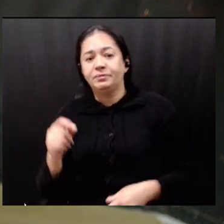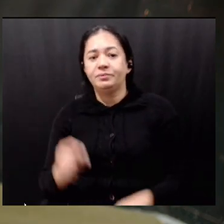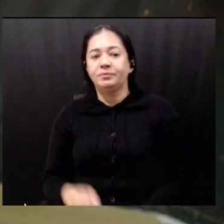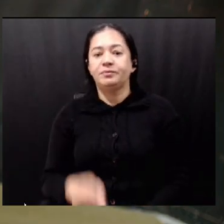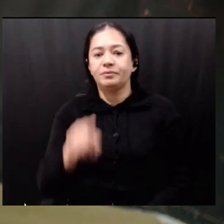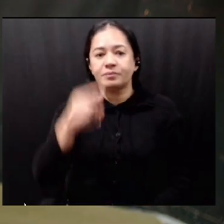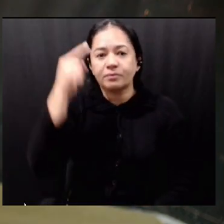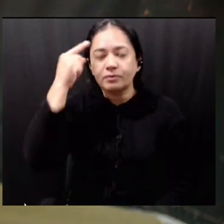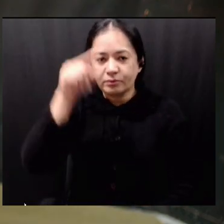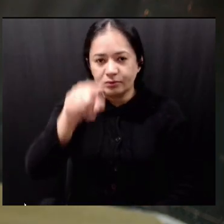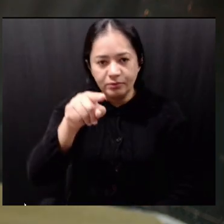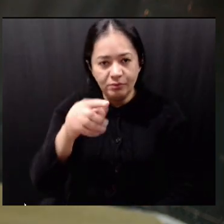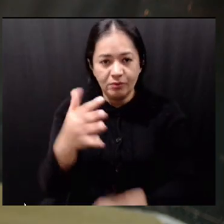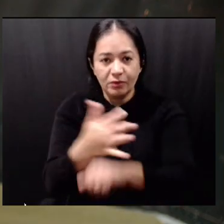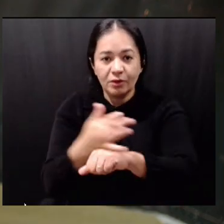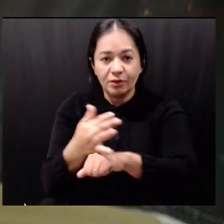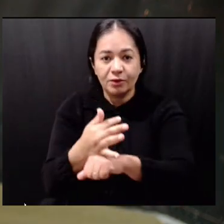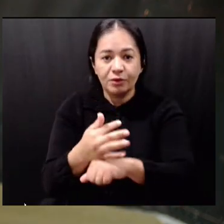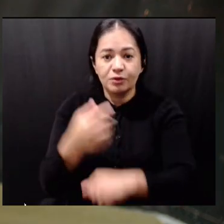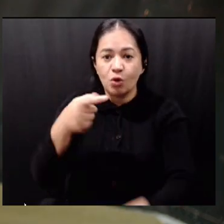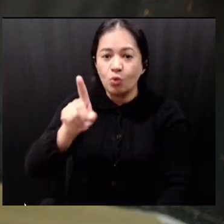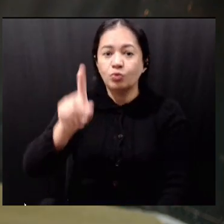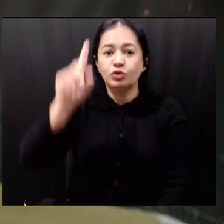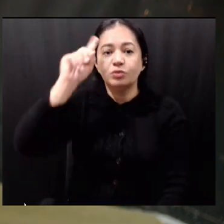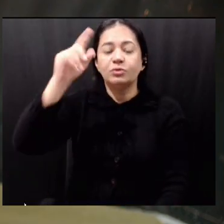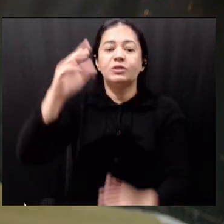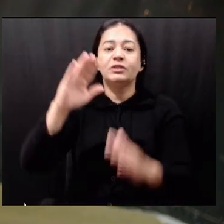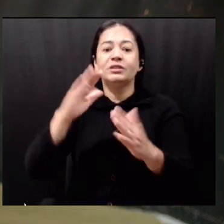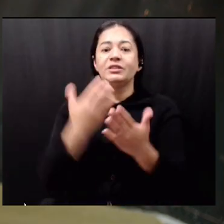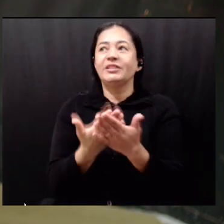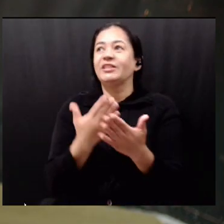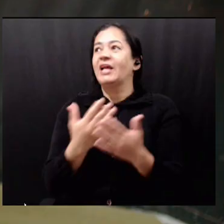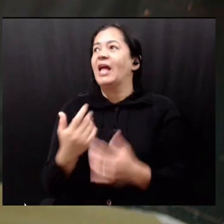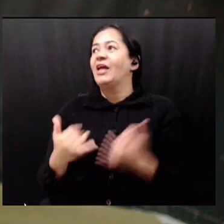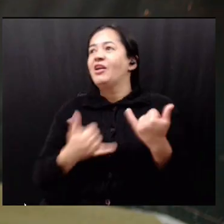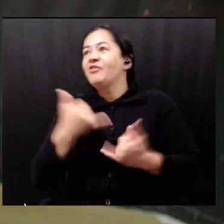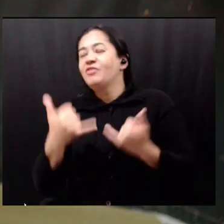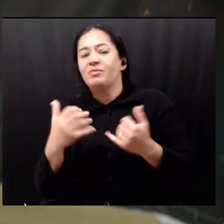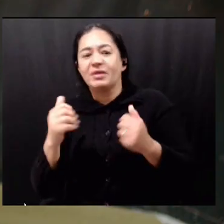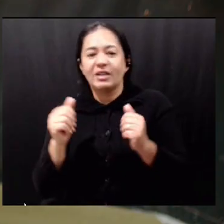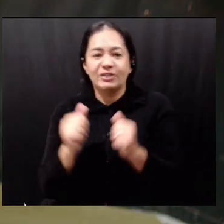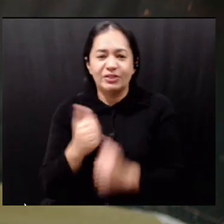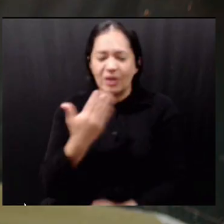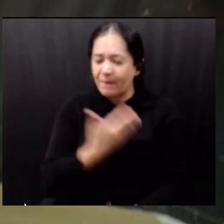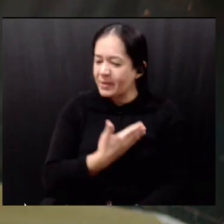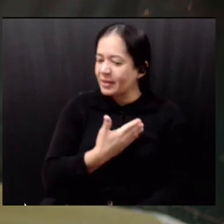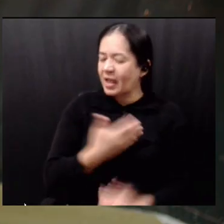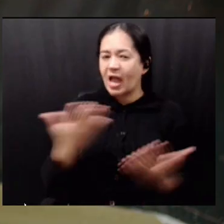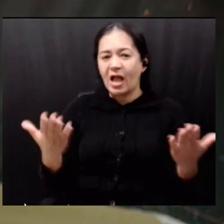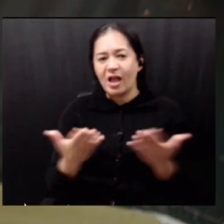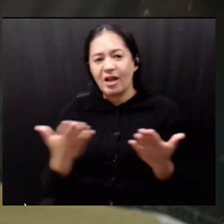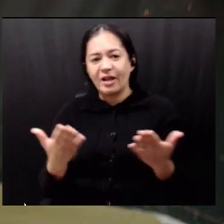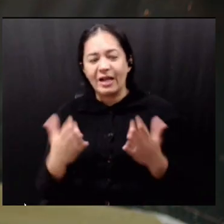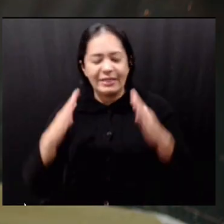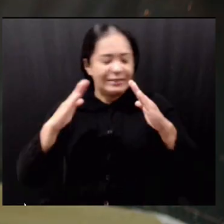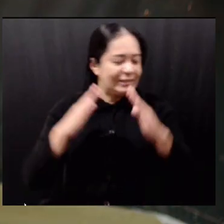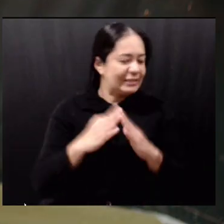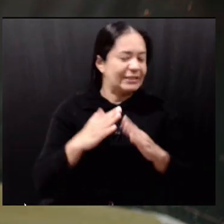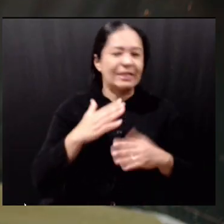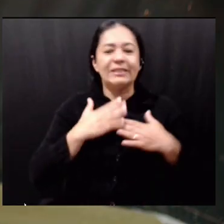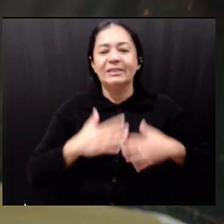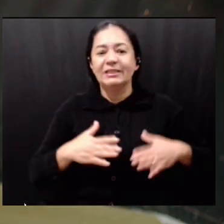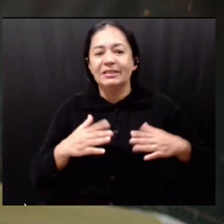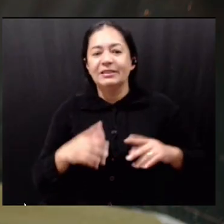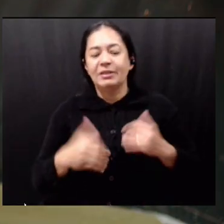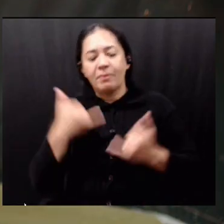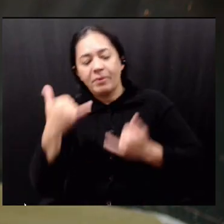Quando, último dia de aula, o que você pensa? Vou brincar com os amiguinhos, agora eu vou poder ficar um tempo em casa, né, me divertir com o